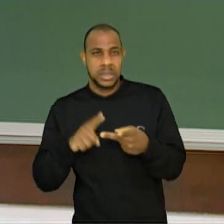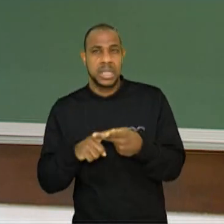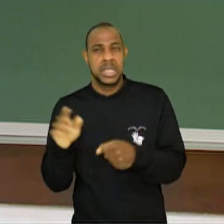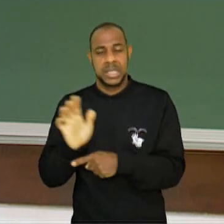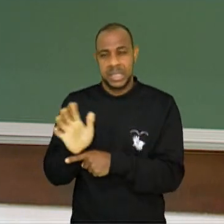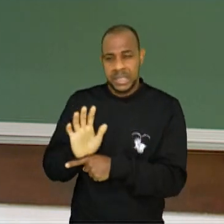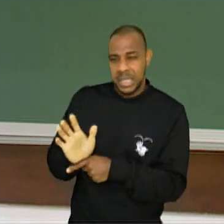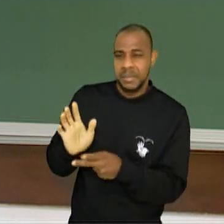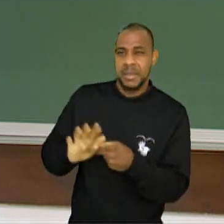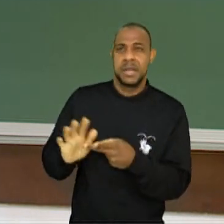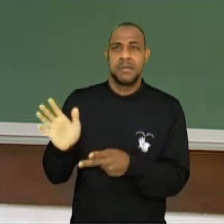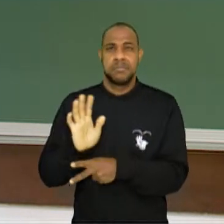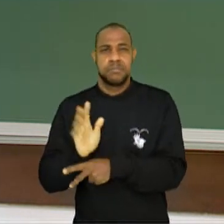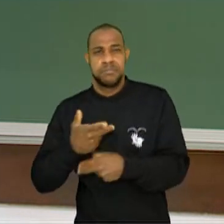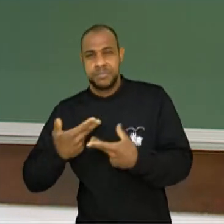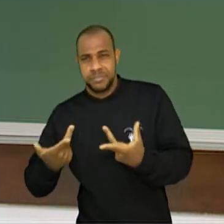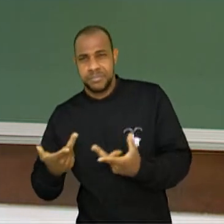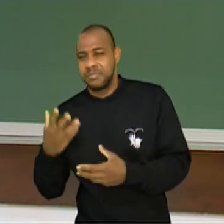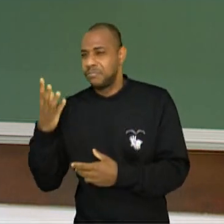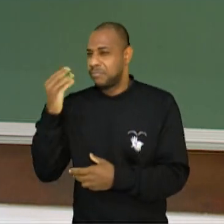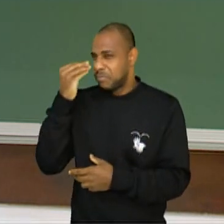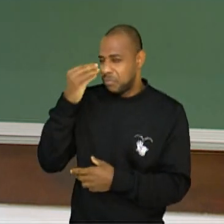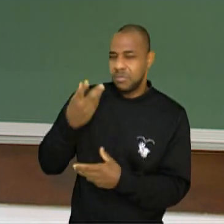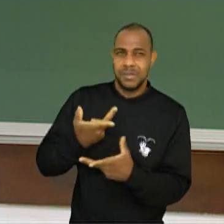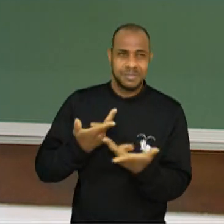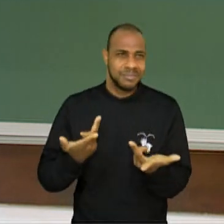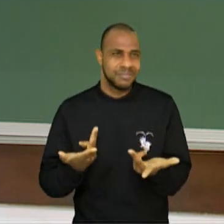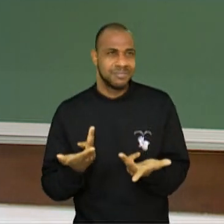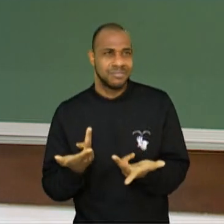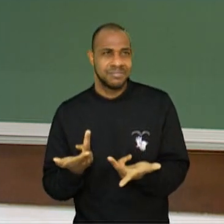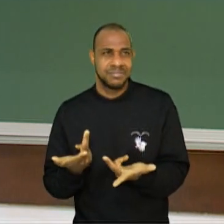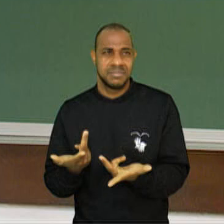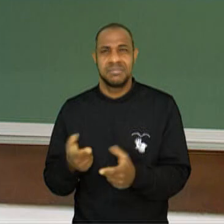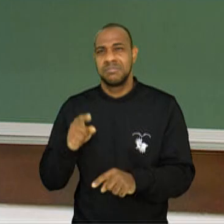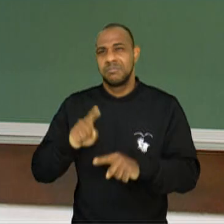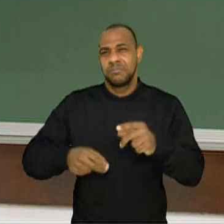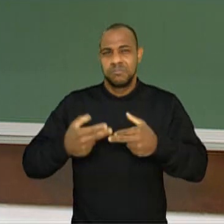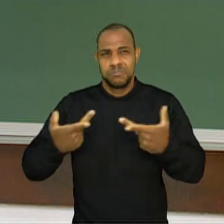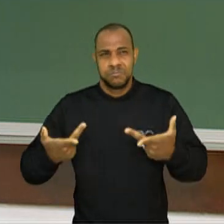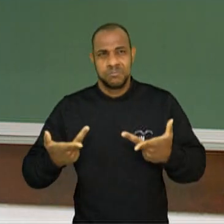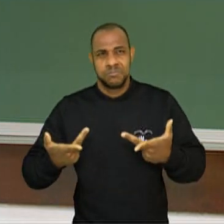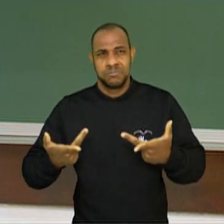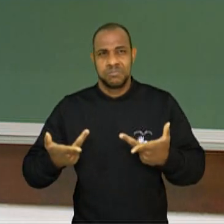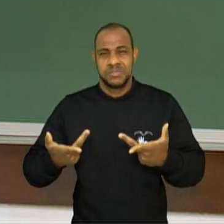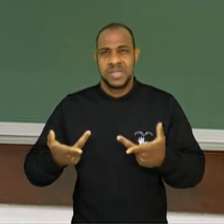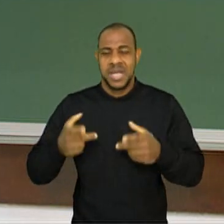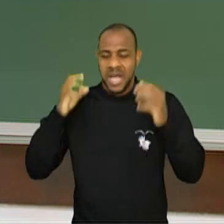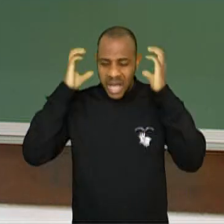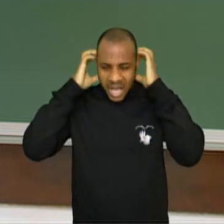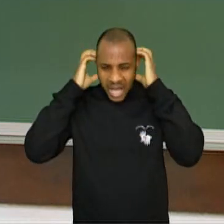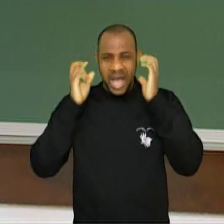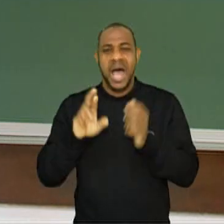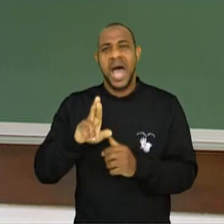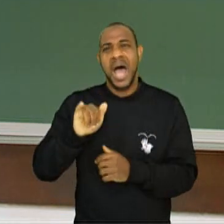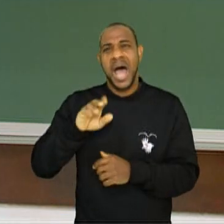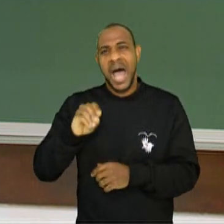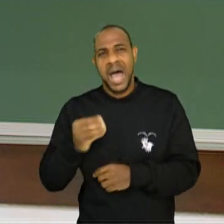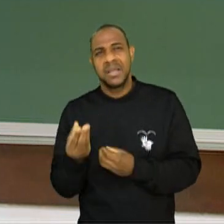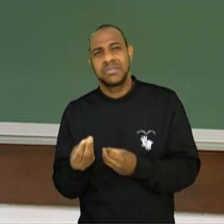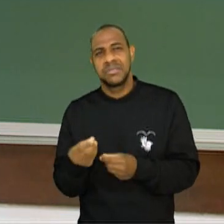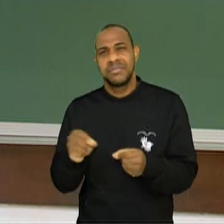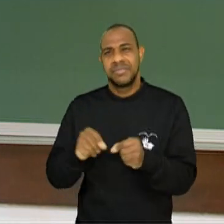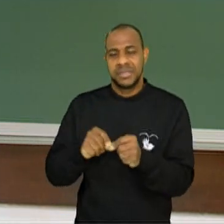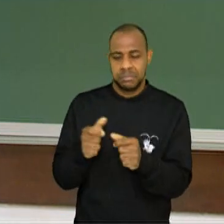cinema, os filmes, né, a fotografia, o produto levado para os rádios, vai ser também feito em